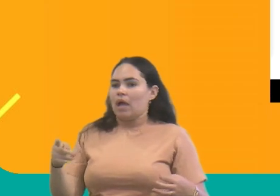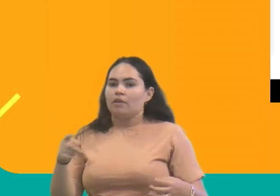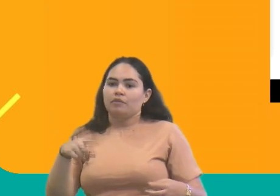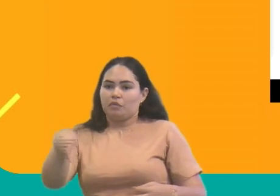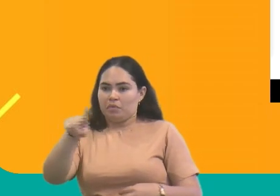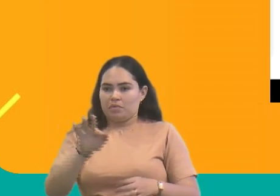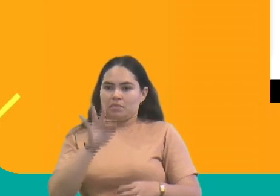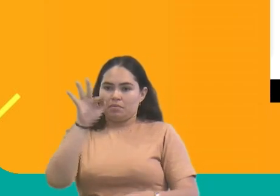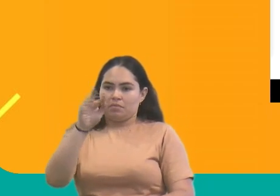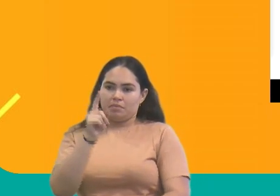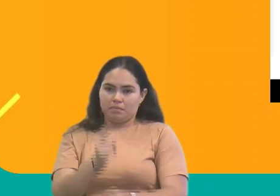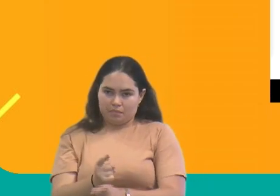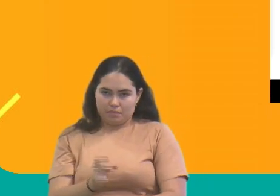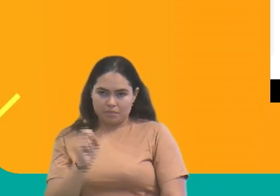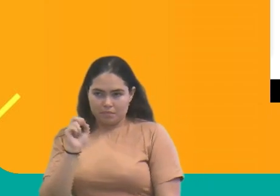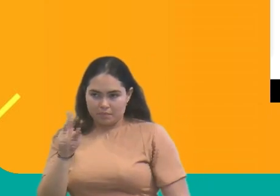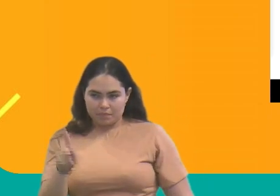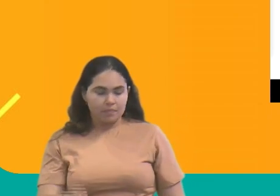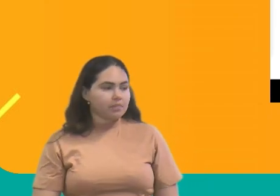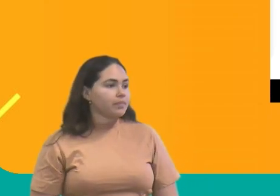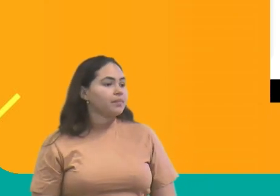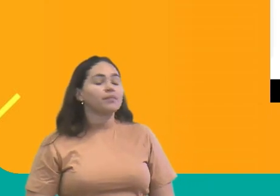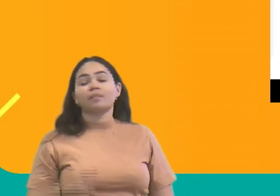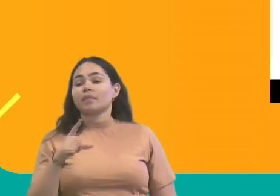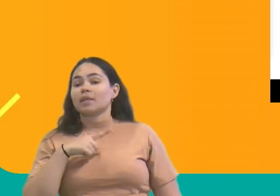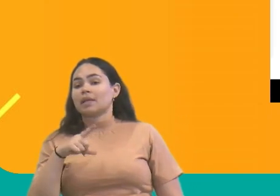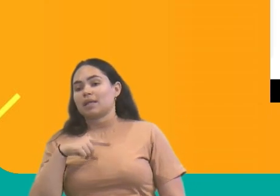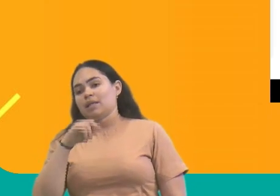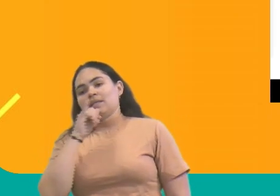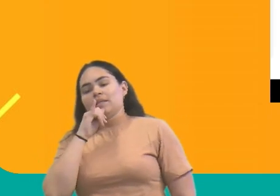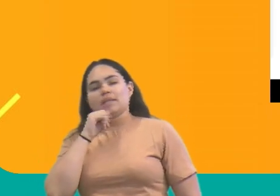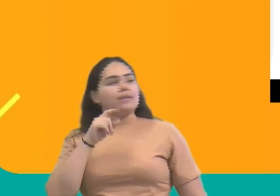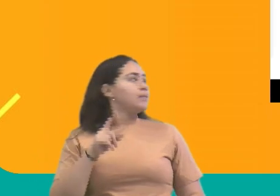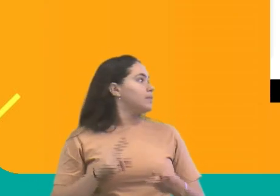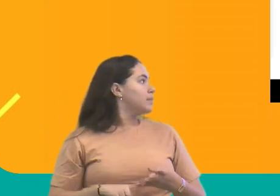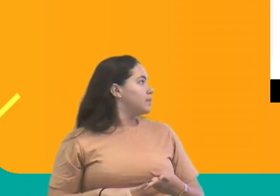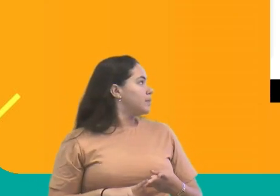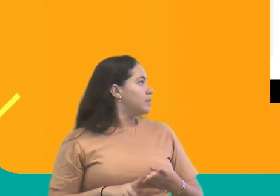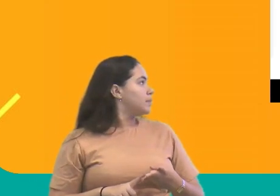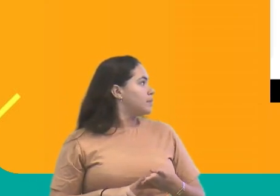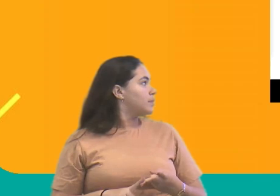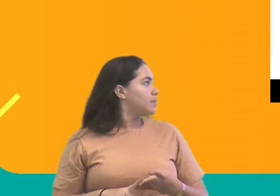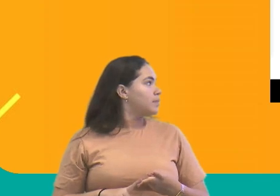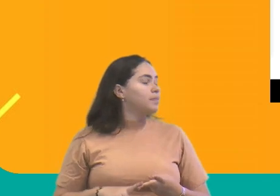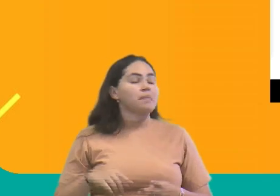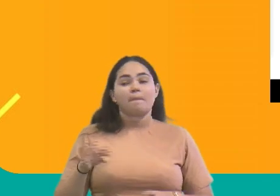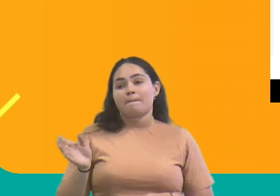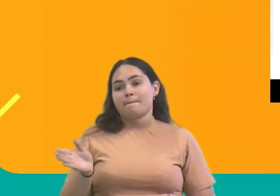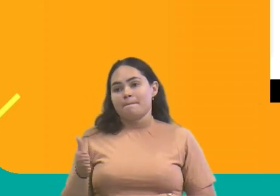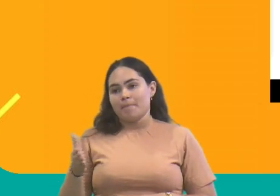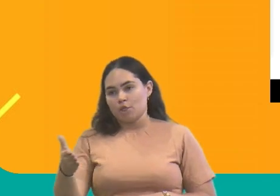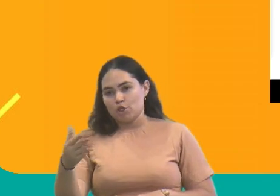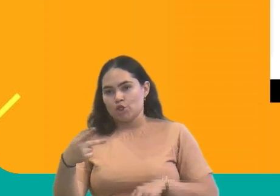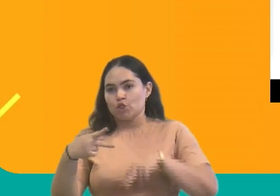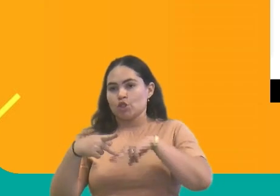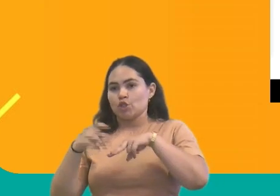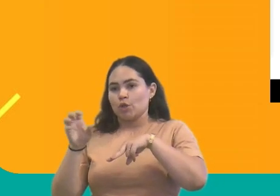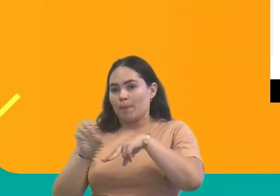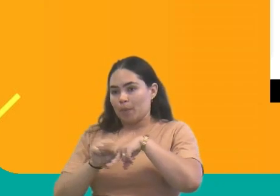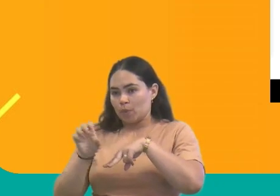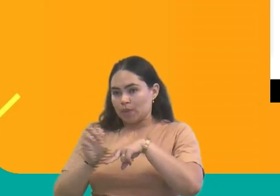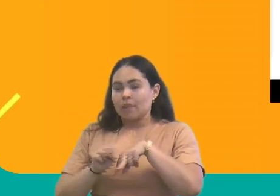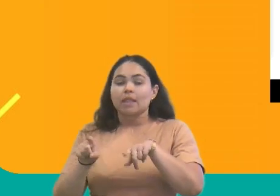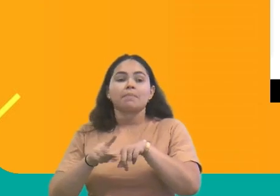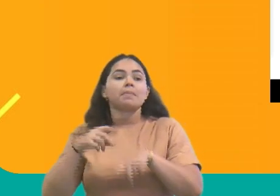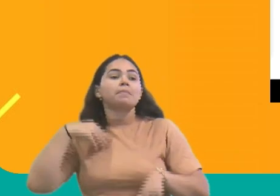outros 500, certo? Aí eu tenho ácidos graxos insaturados, um peixe. E eu tenho como fonte